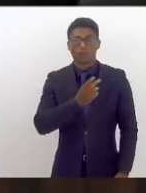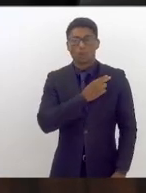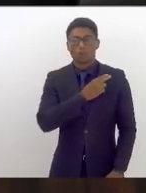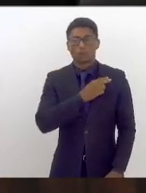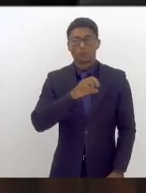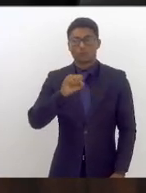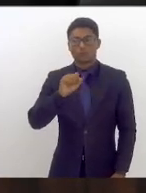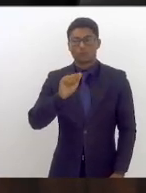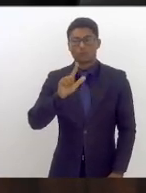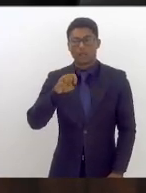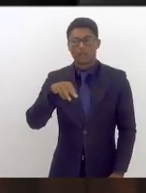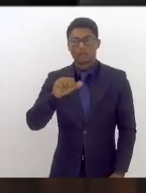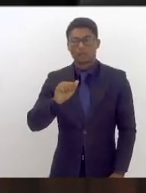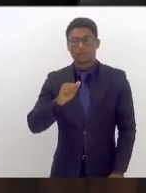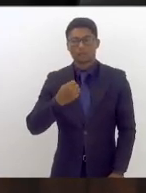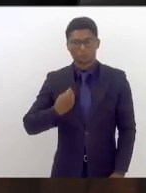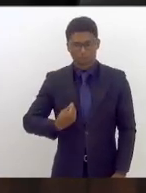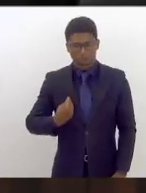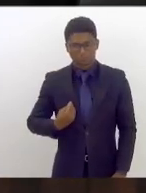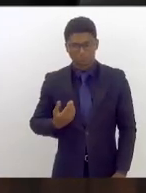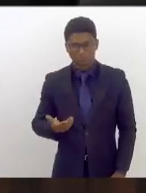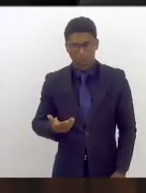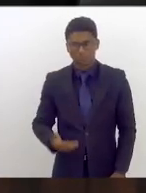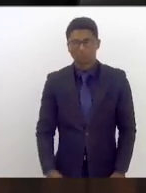Deputado Coronel Salema